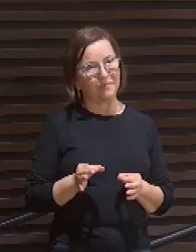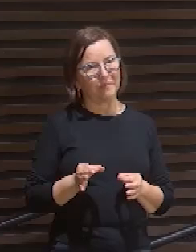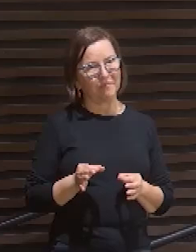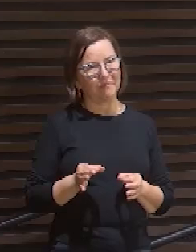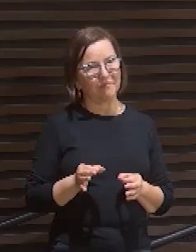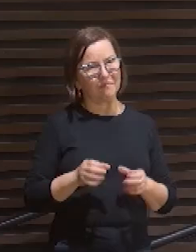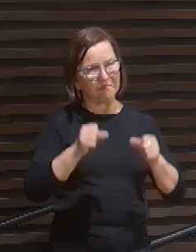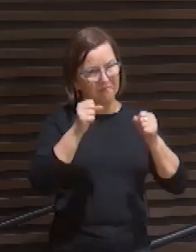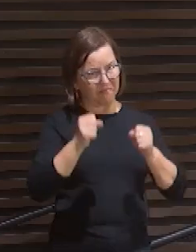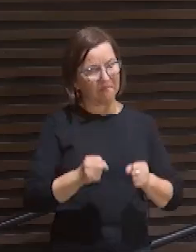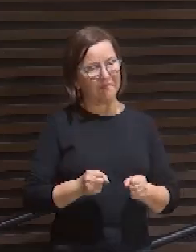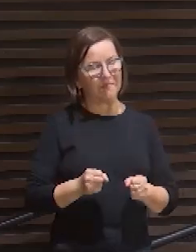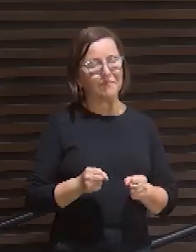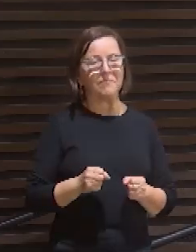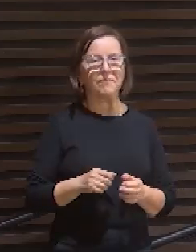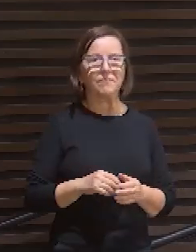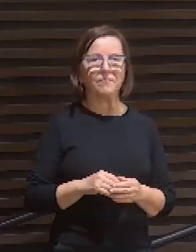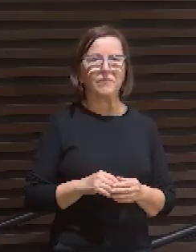suficiente.